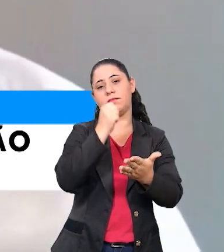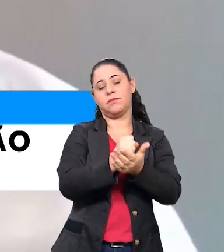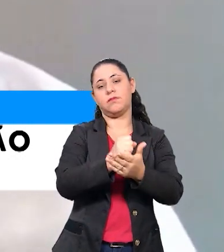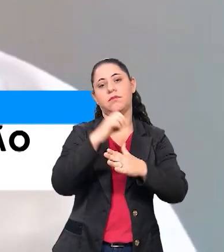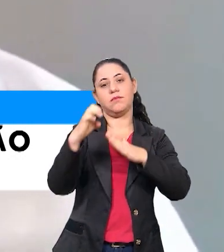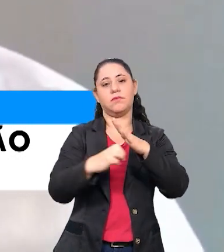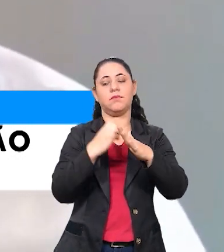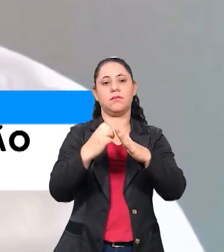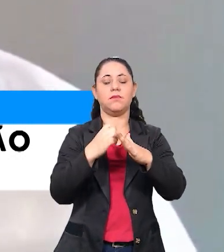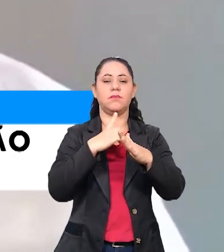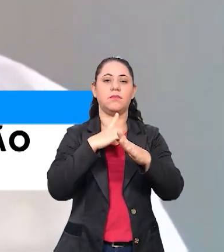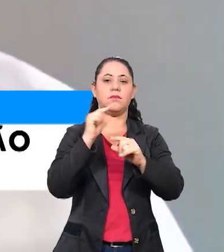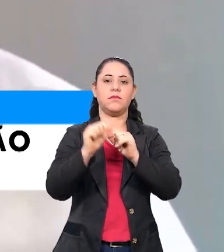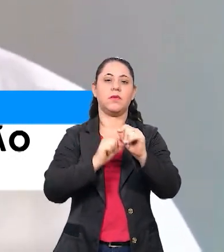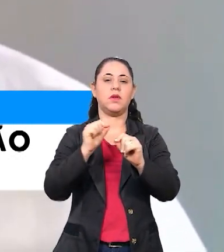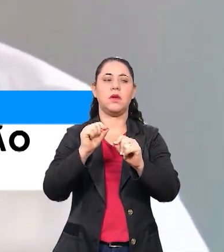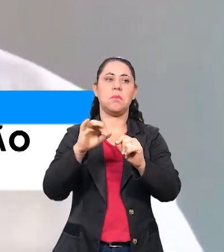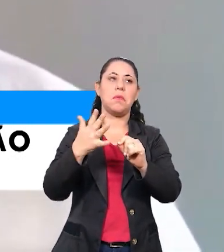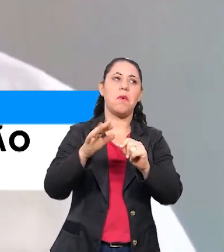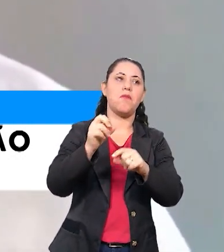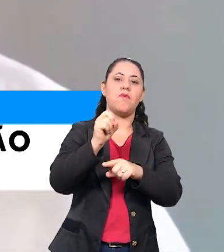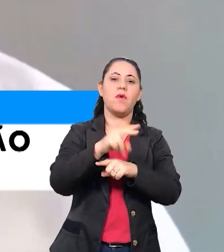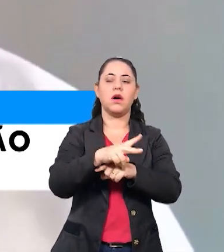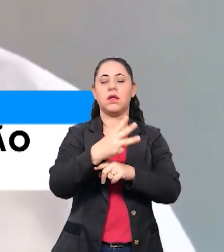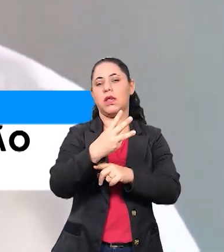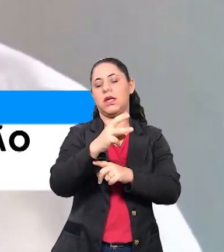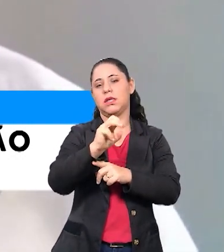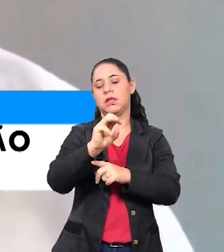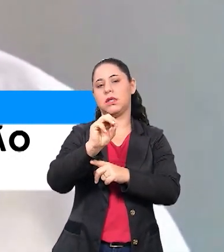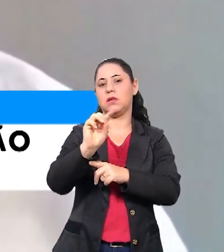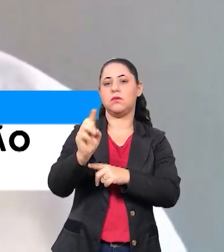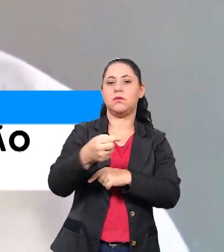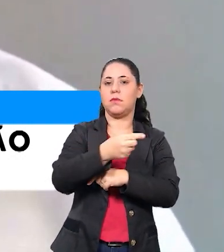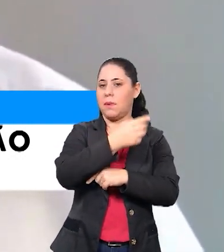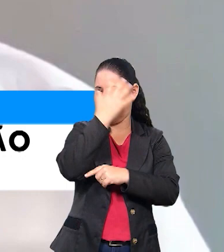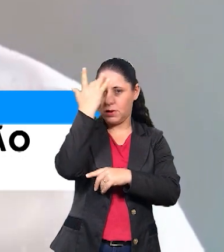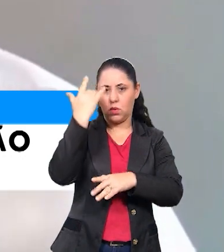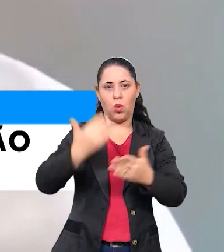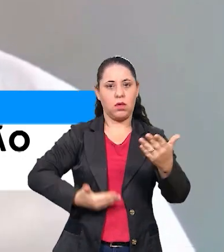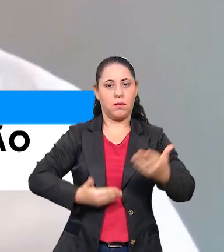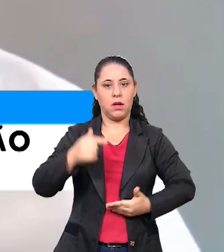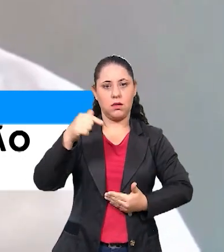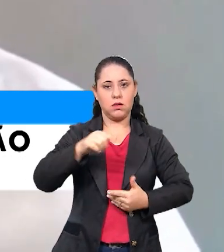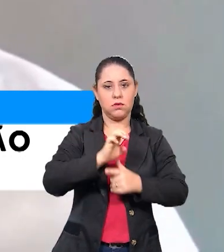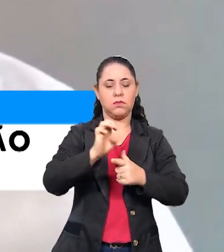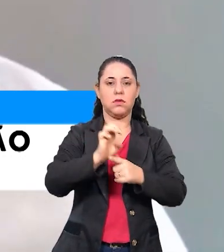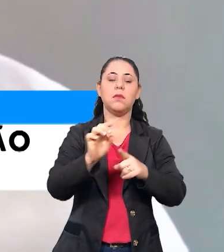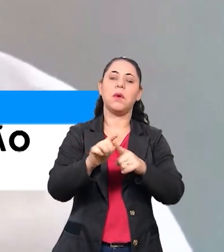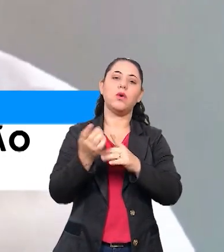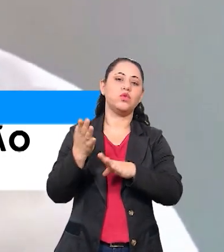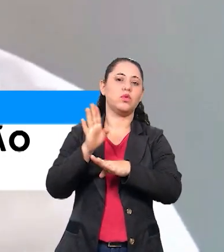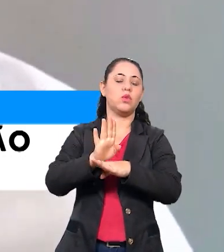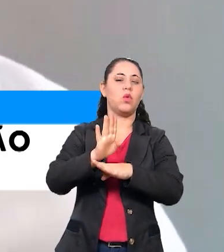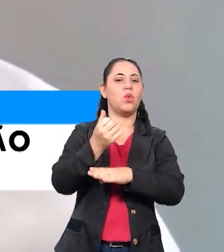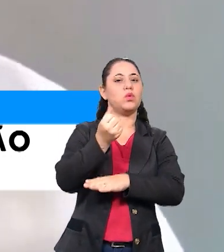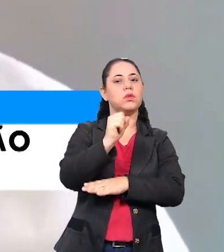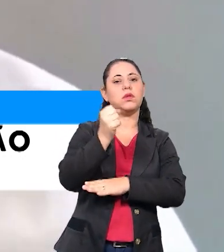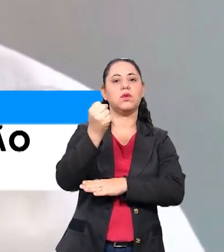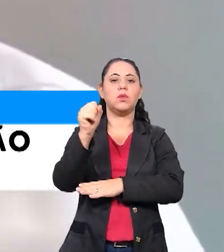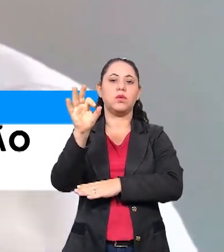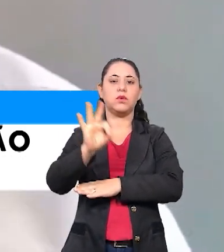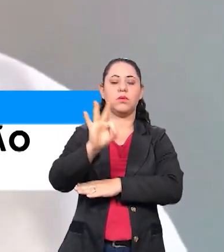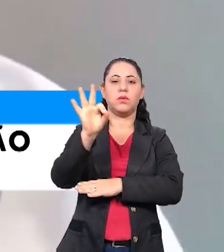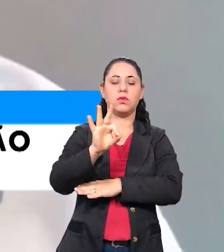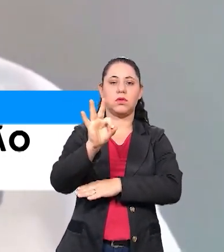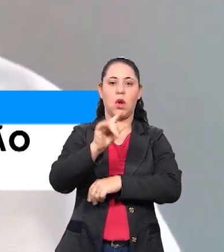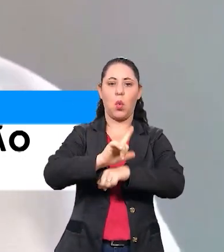que empregam em torno de 300 mil trabalhadores no Estado e beneficia aí aproximadamente